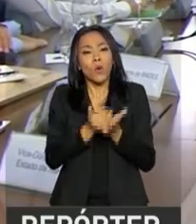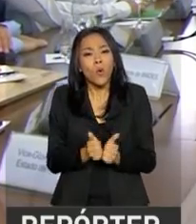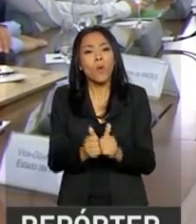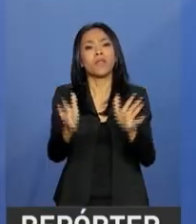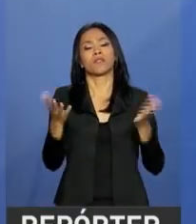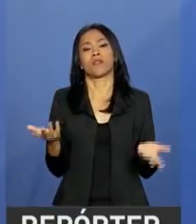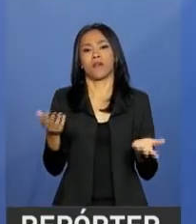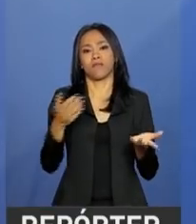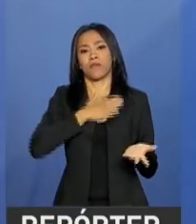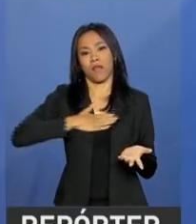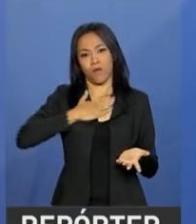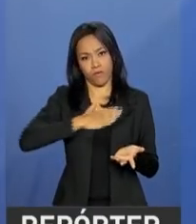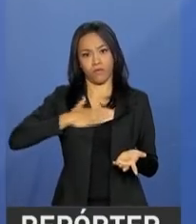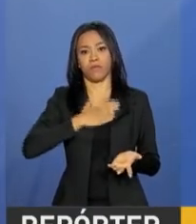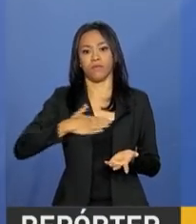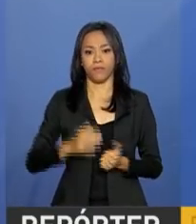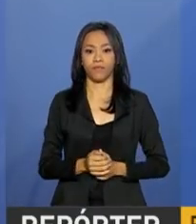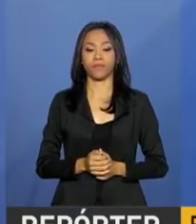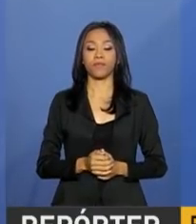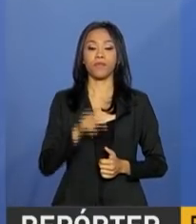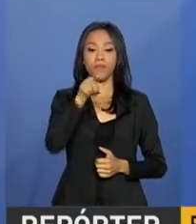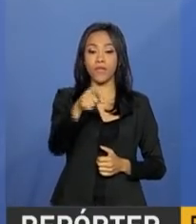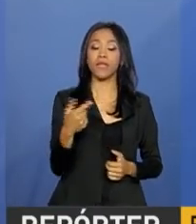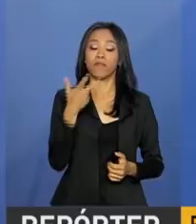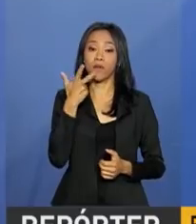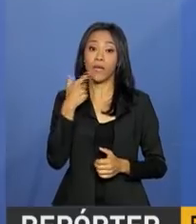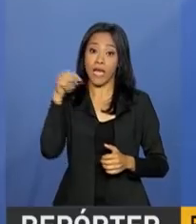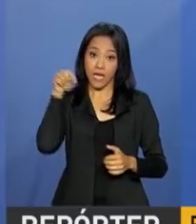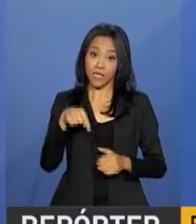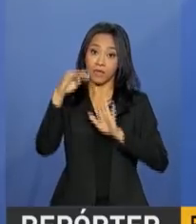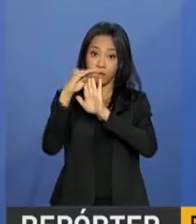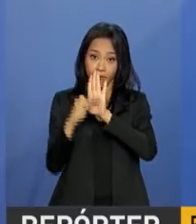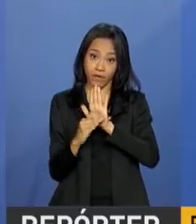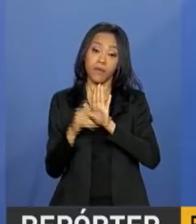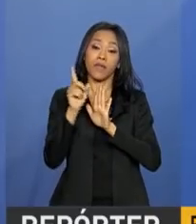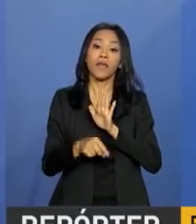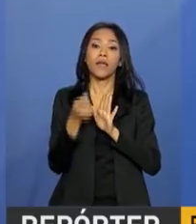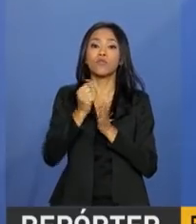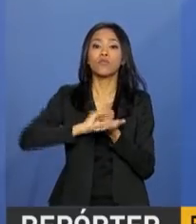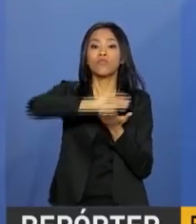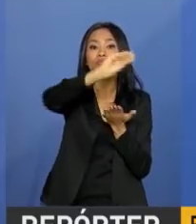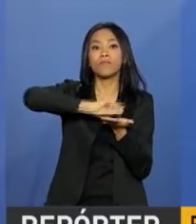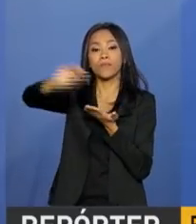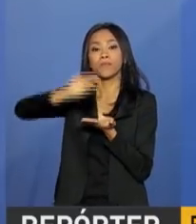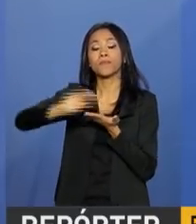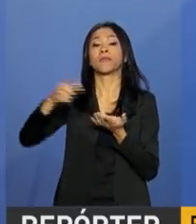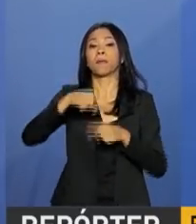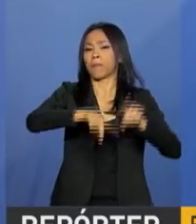agosto esse programa que é um programa voltado para o financiamento de equipamentos construção